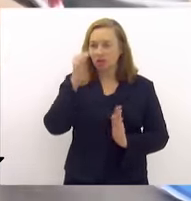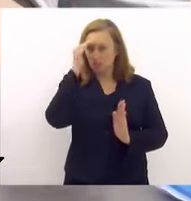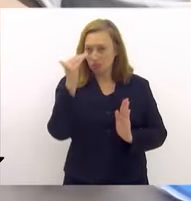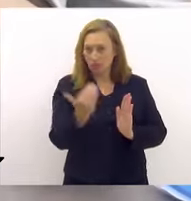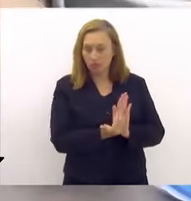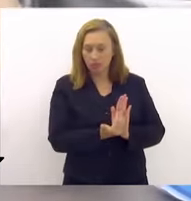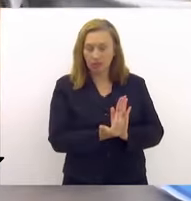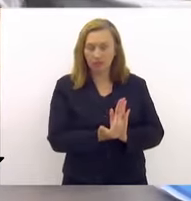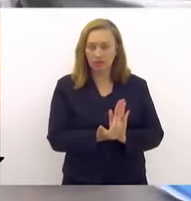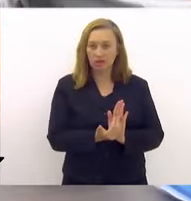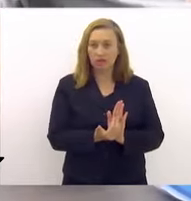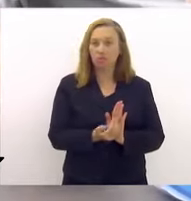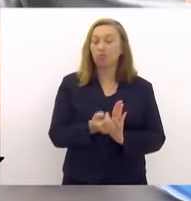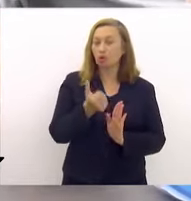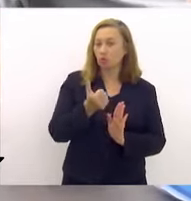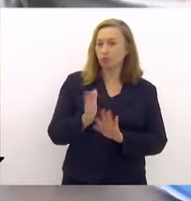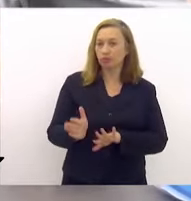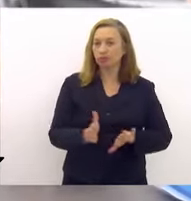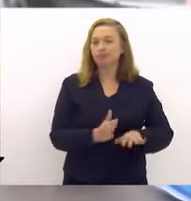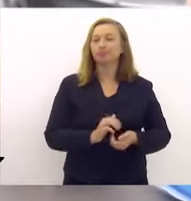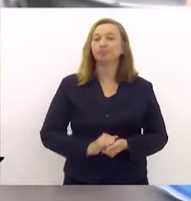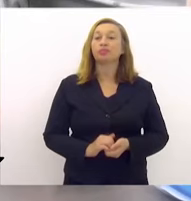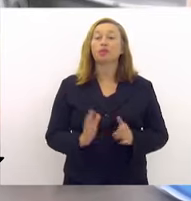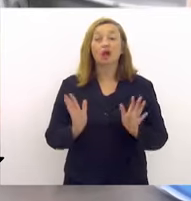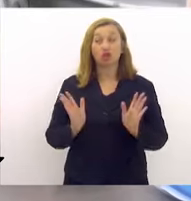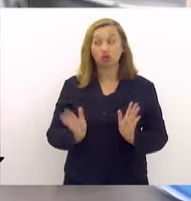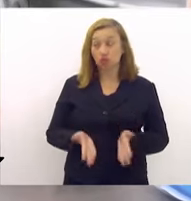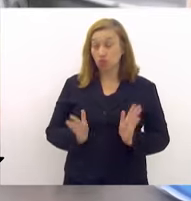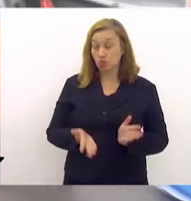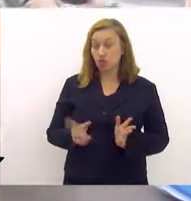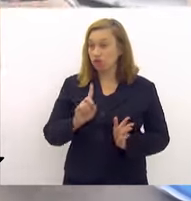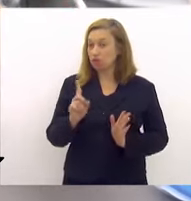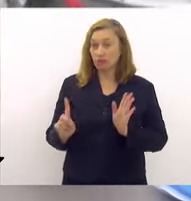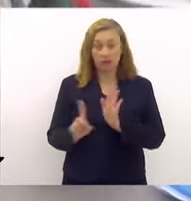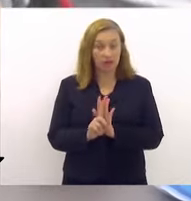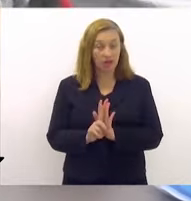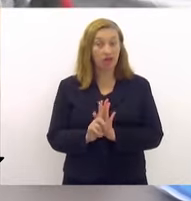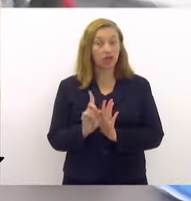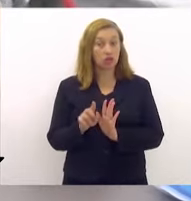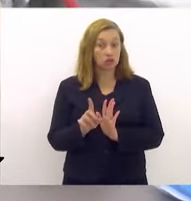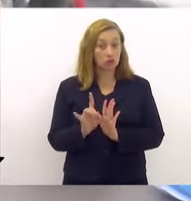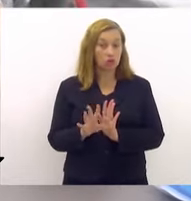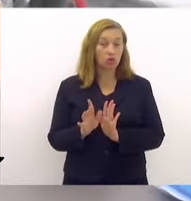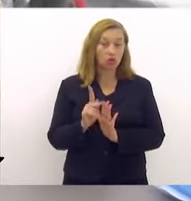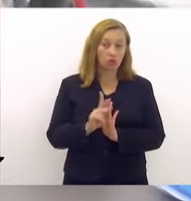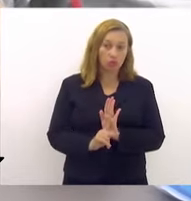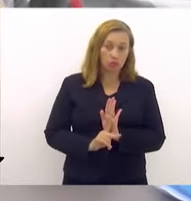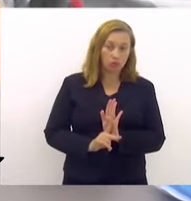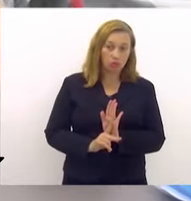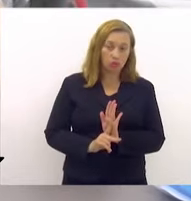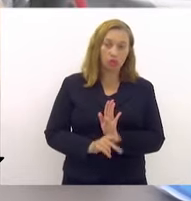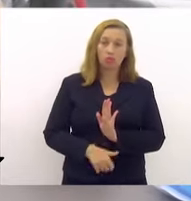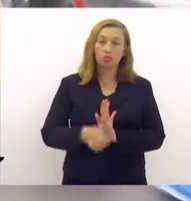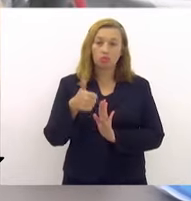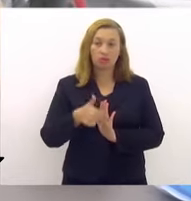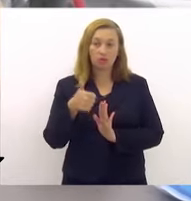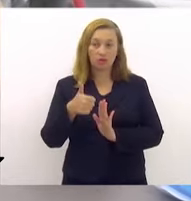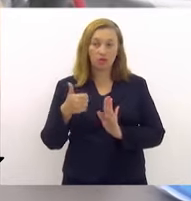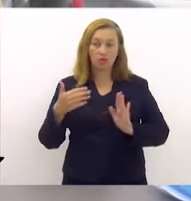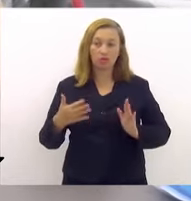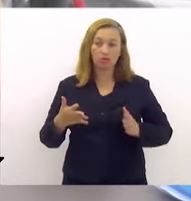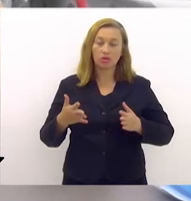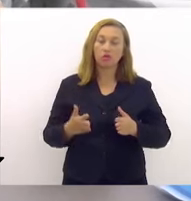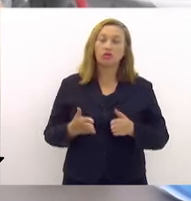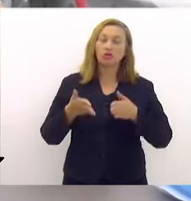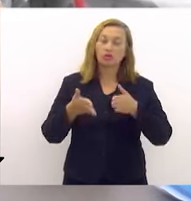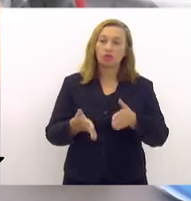para não cumprida. Essa de hoje, que não é lei ainda, é um projeto, é o primeiro do país nesse sentido, vai haver uma